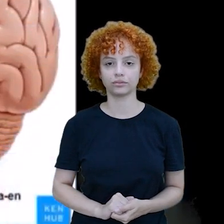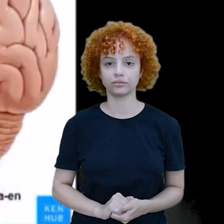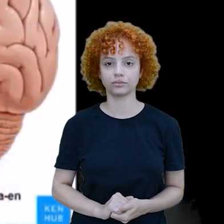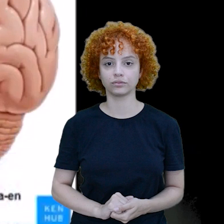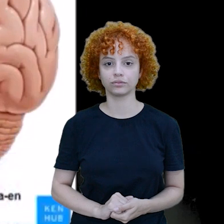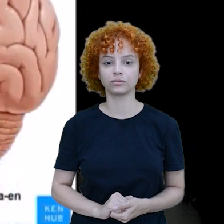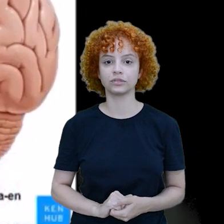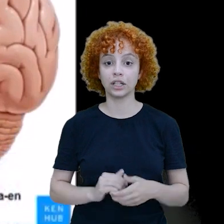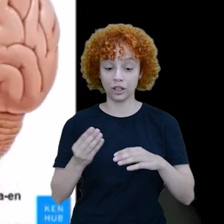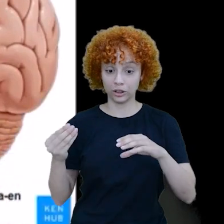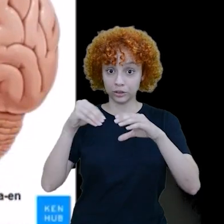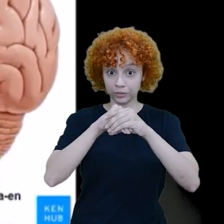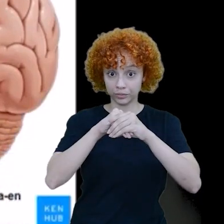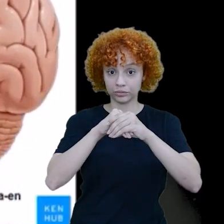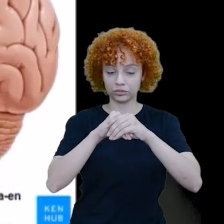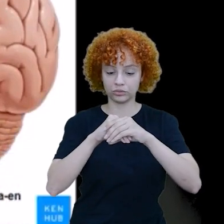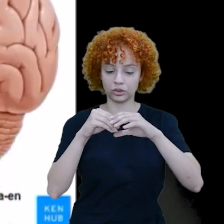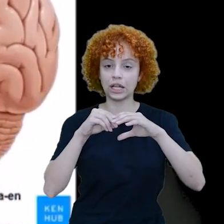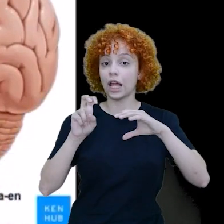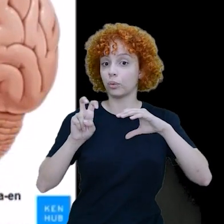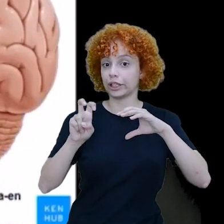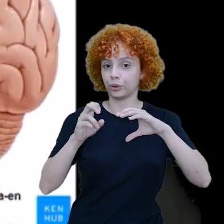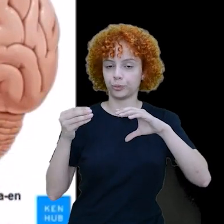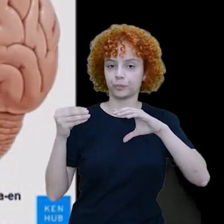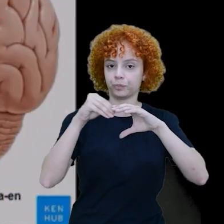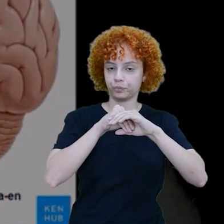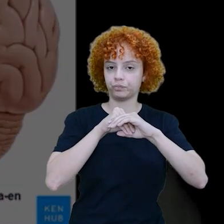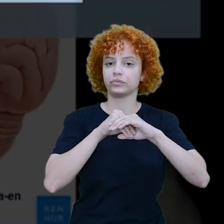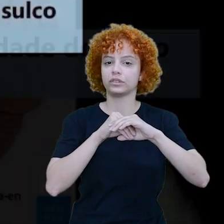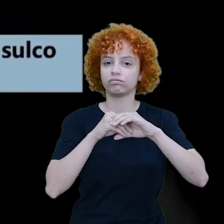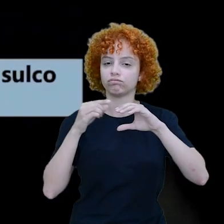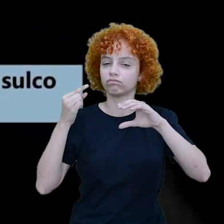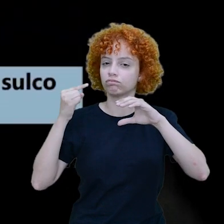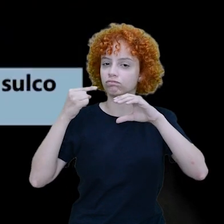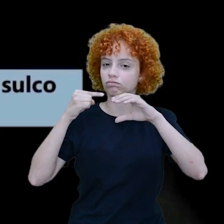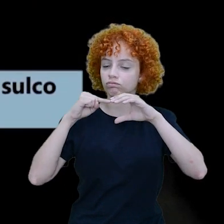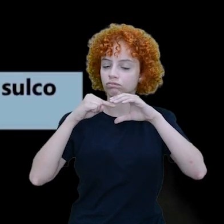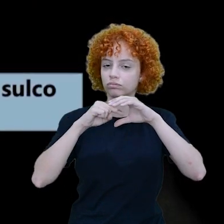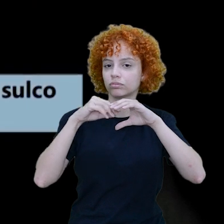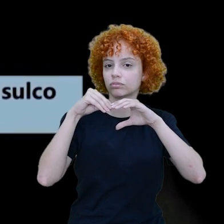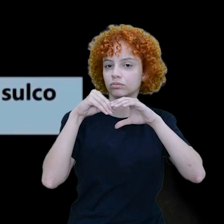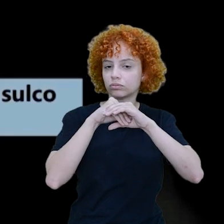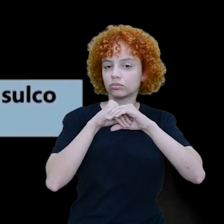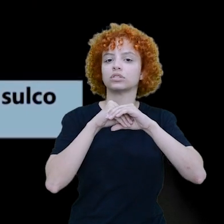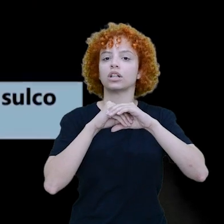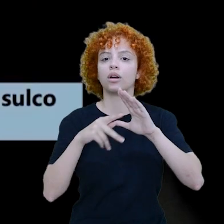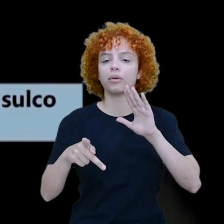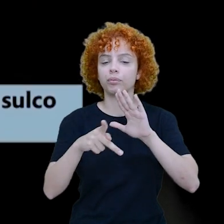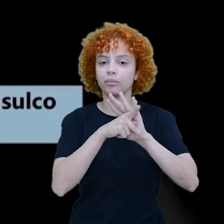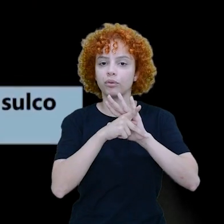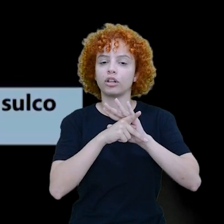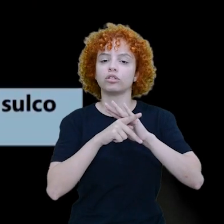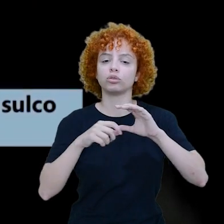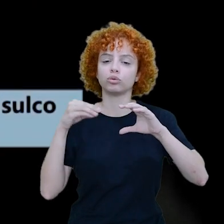O lobo da ínsula é considerada o quinto lobo cerebral. Ele está localizado internamente na fissura